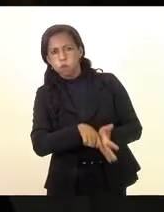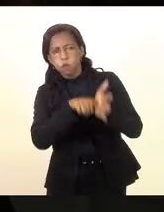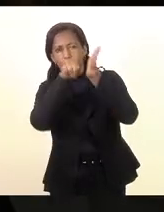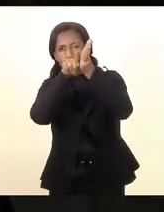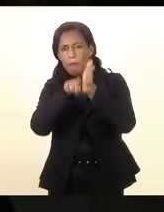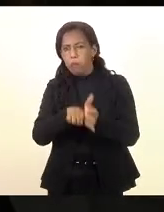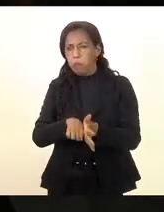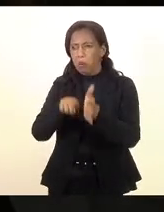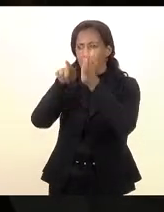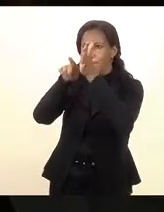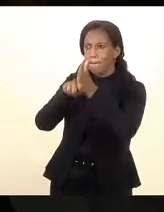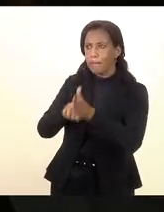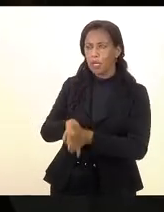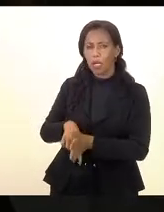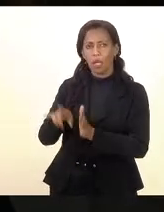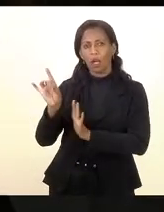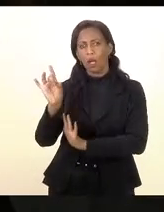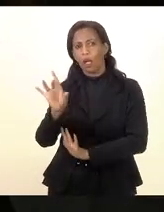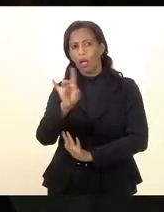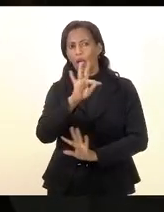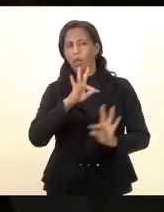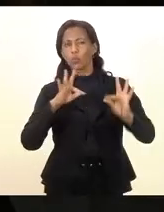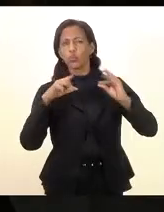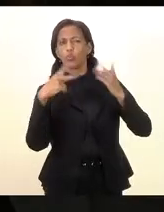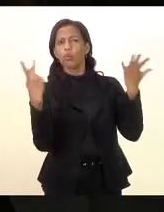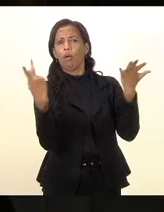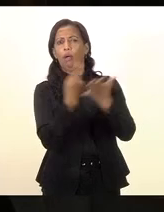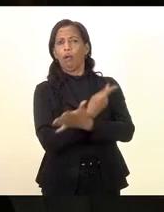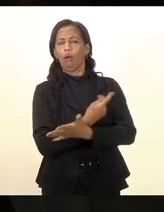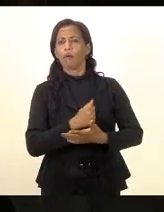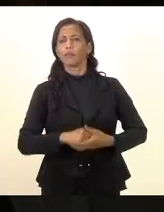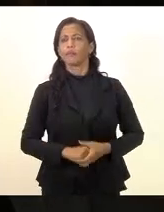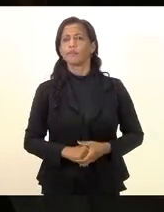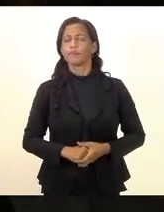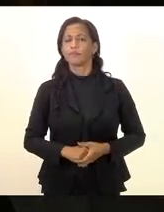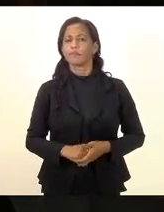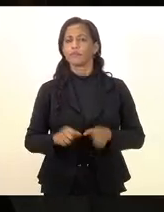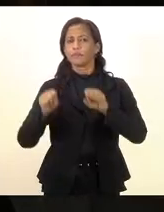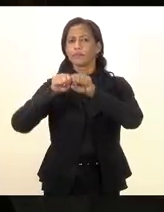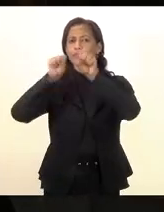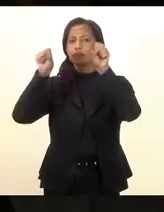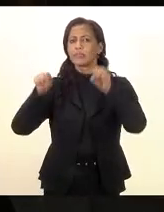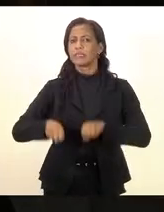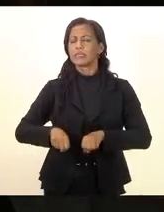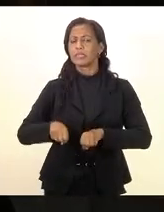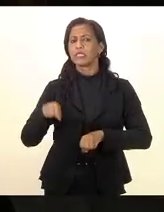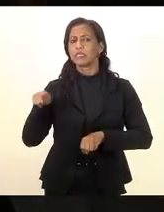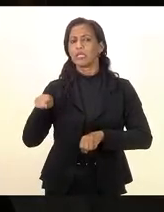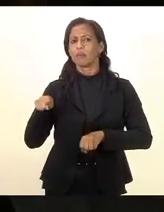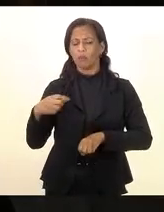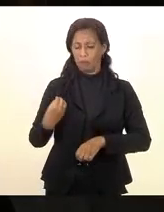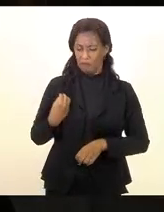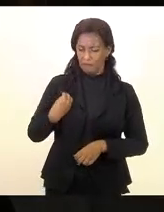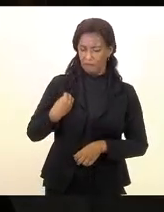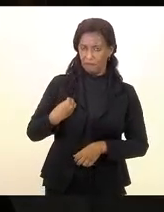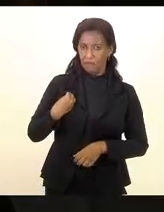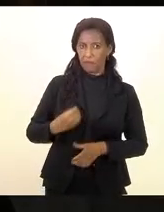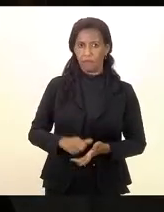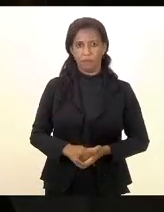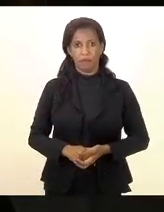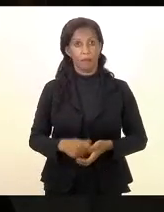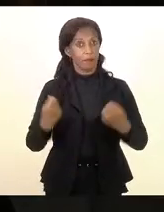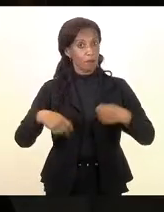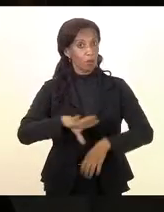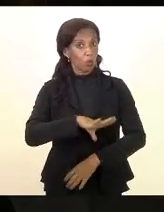investigar tudo o que acontece nesse sistema prisional que nós vivemos temos que ter